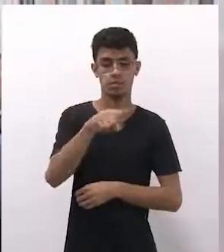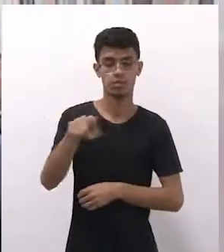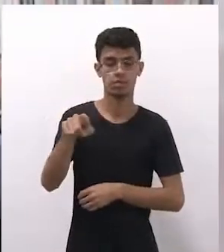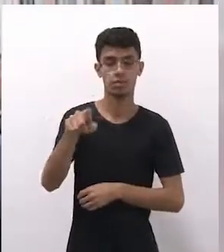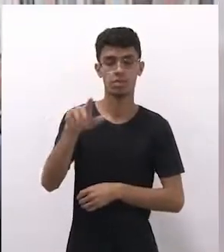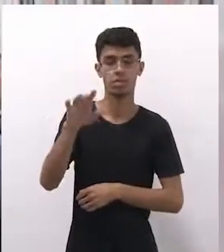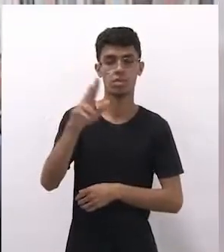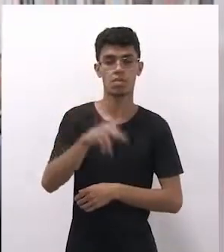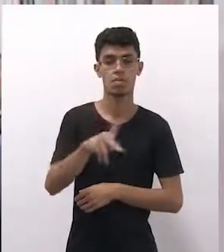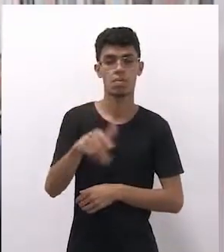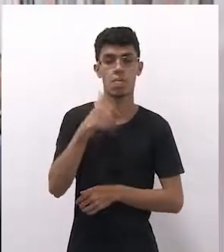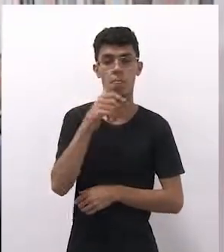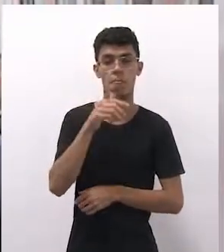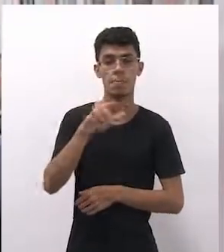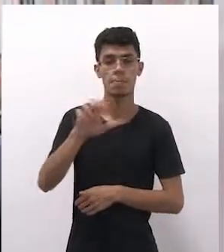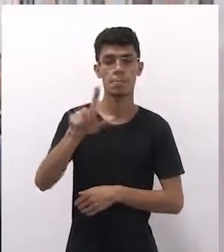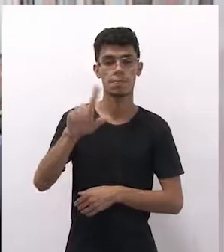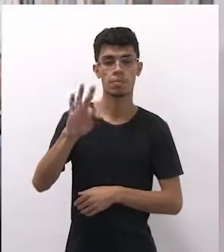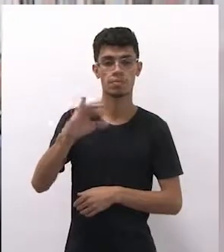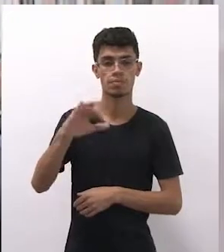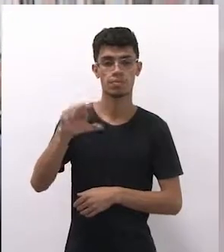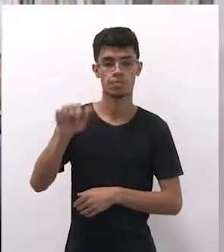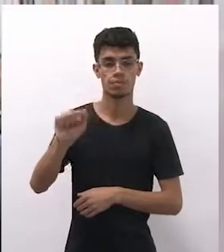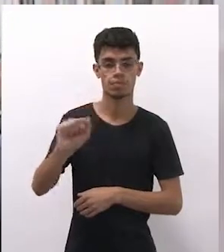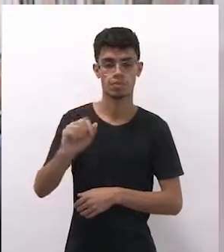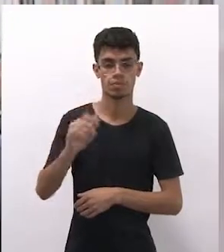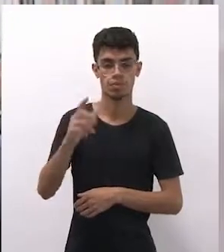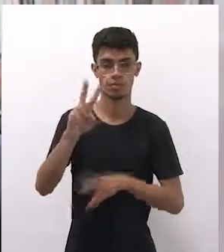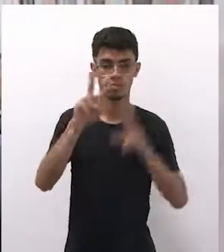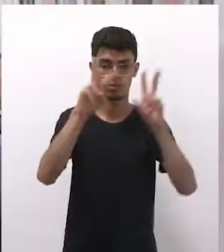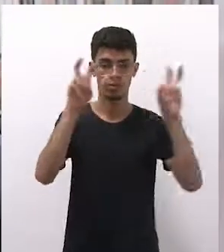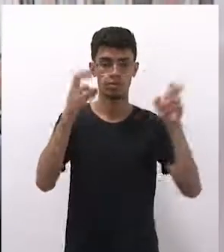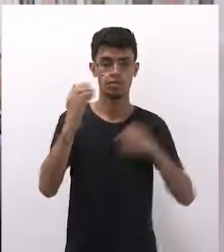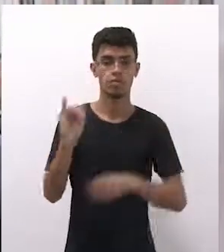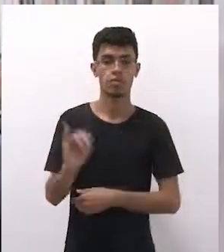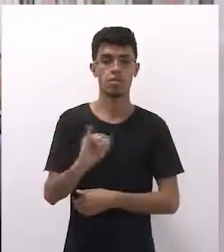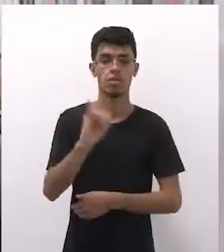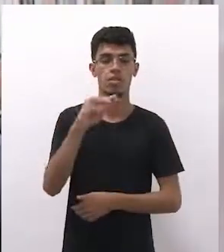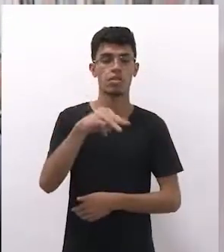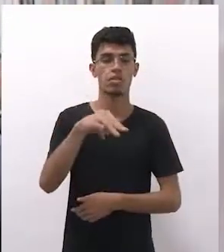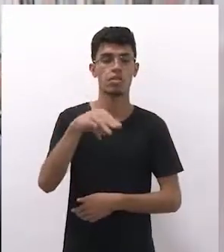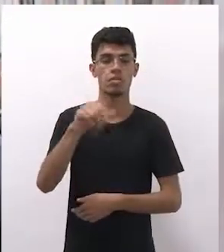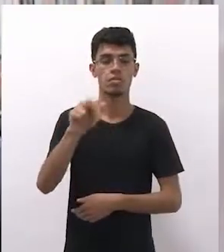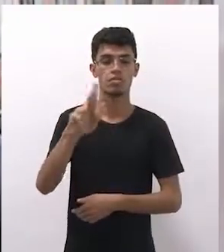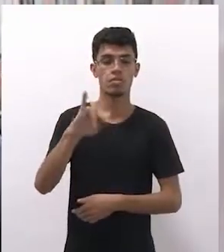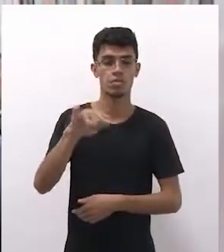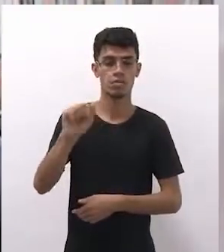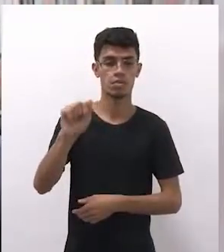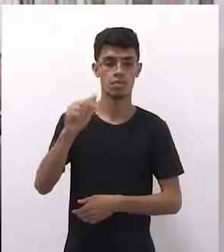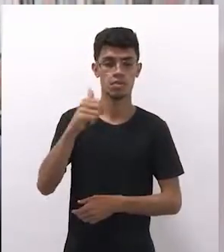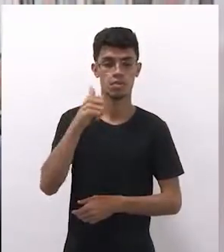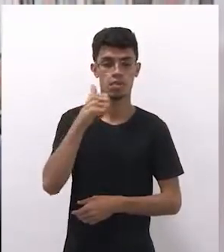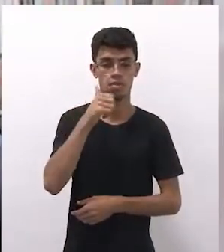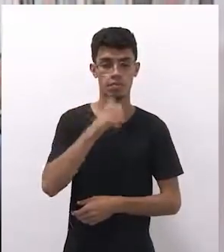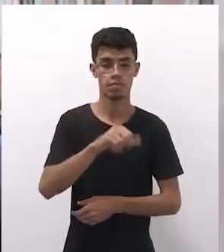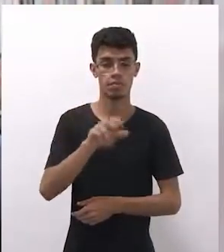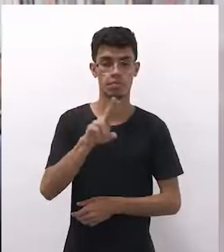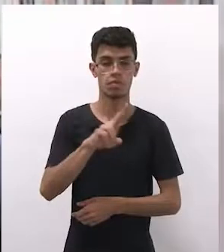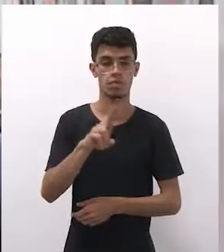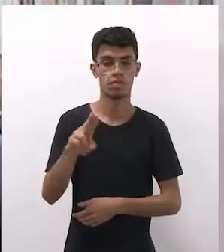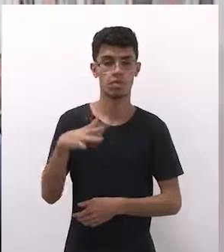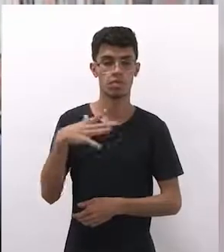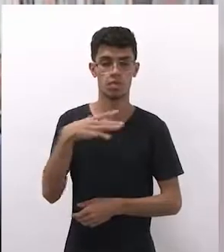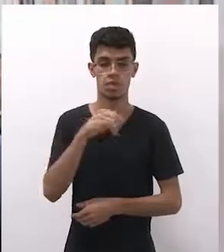Que coloca que é um tema muito interessante. E a Maria Angélica, o nome dela, perdão se eu estiver falando errado, viu, gente? Aqui é